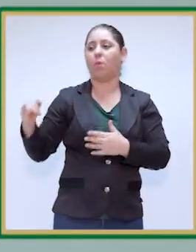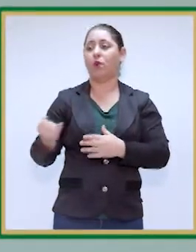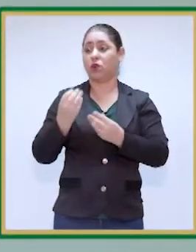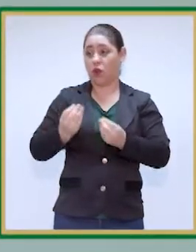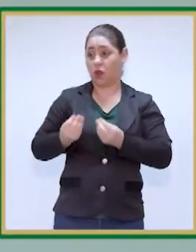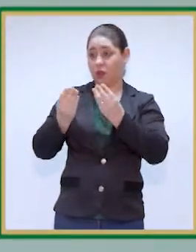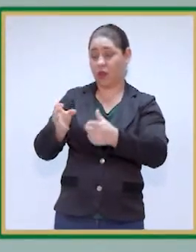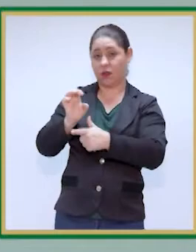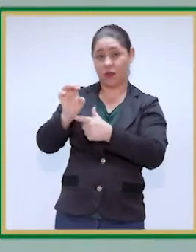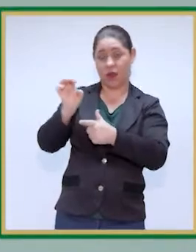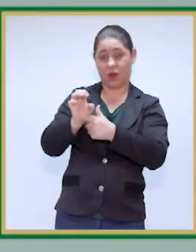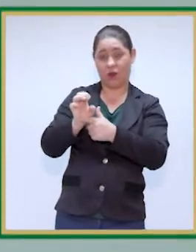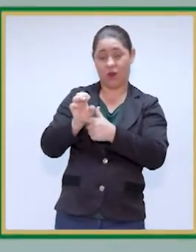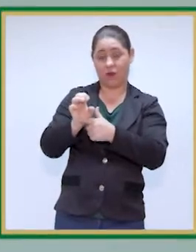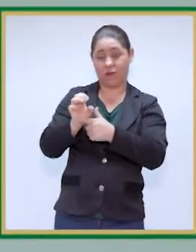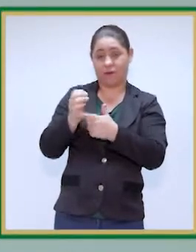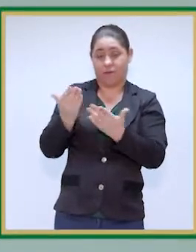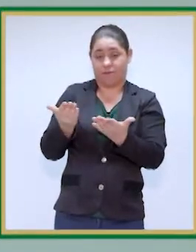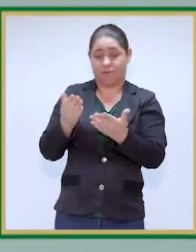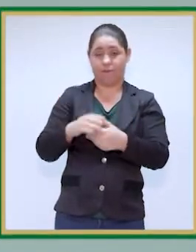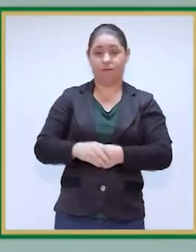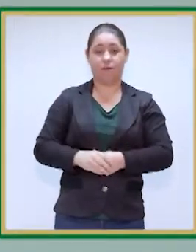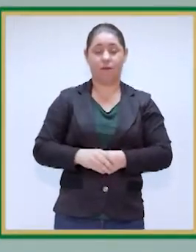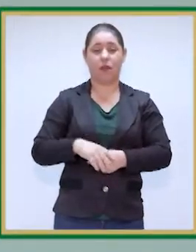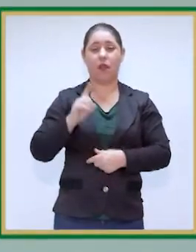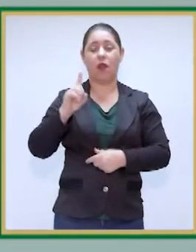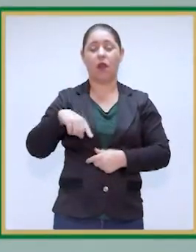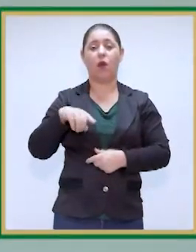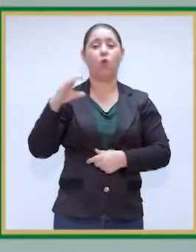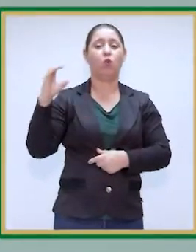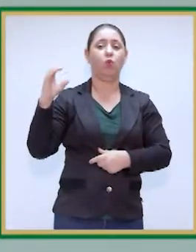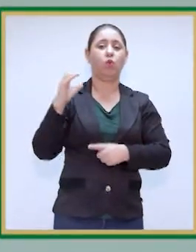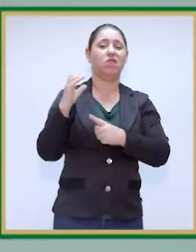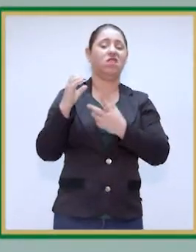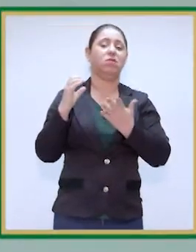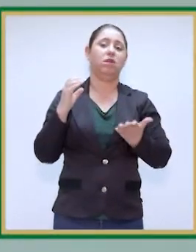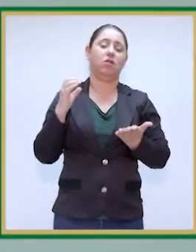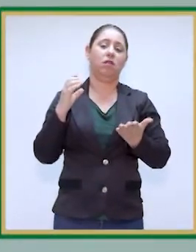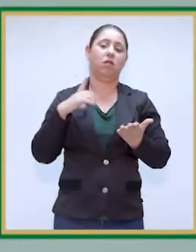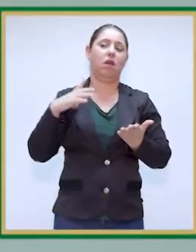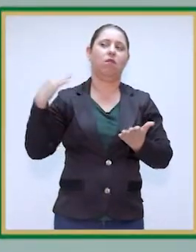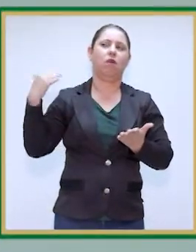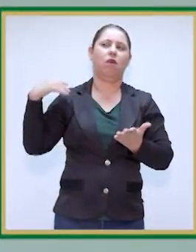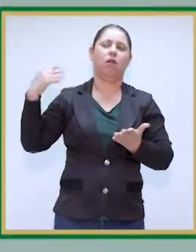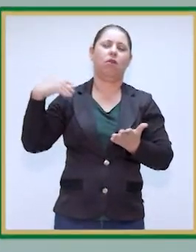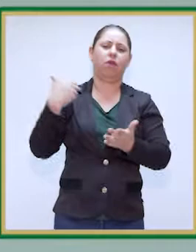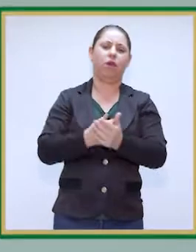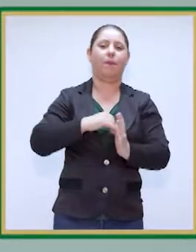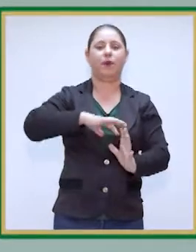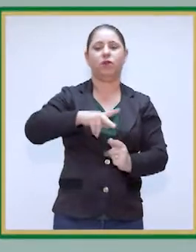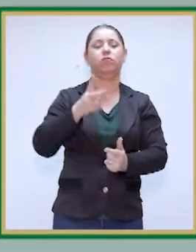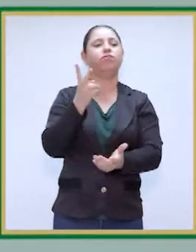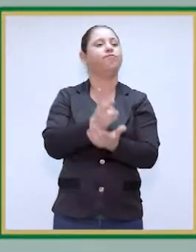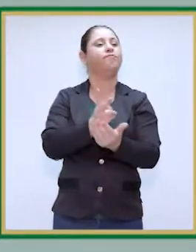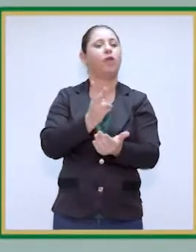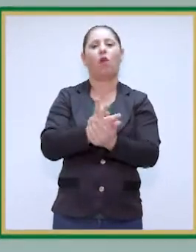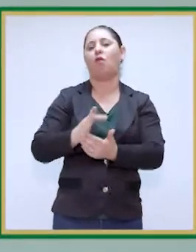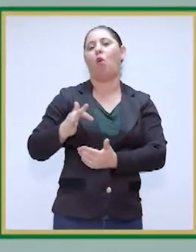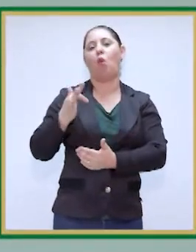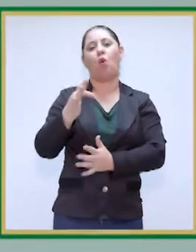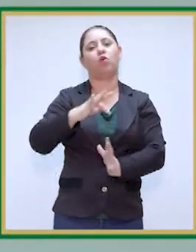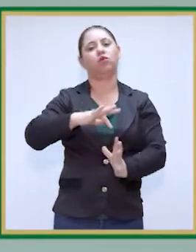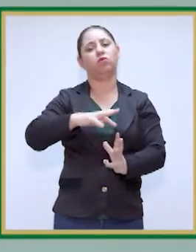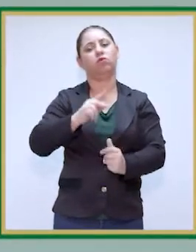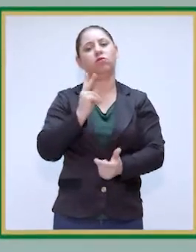das oportunidades que o Estado possa oferecer. Então, o fenômeno criminal, ele existe desde que o mundo é mundo, vai continuar a